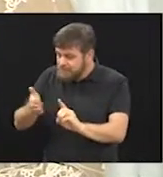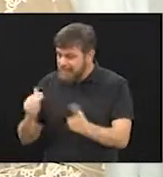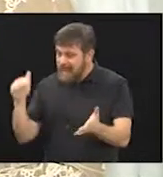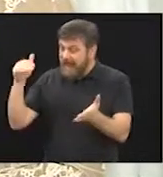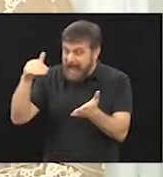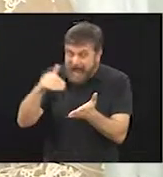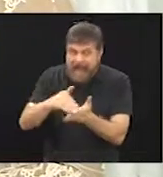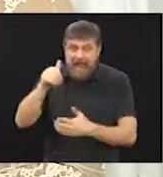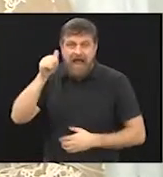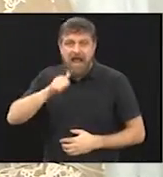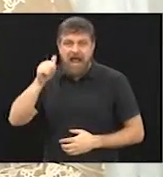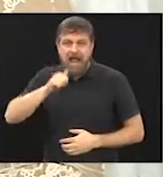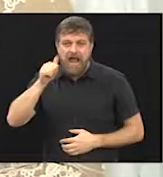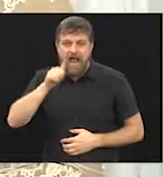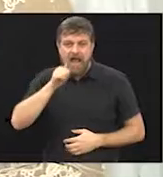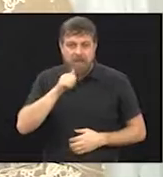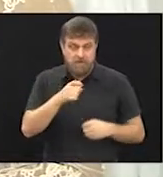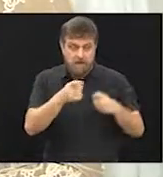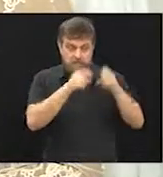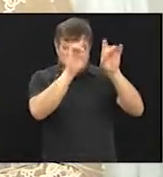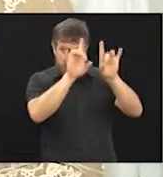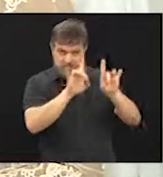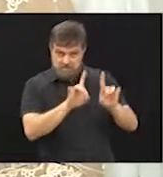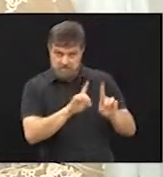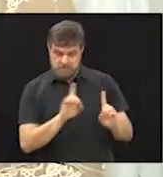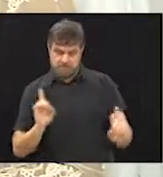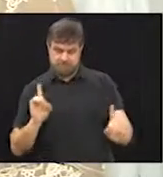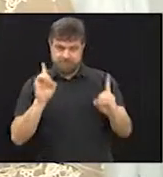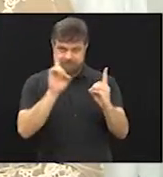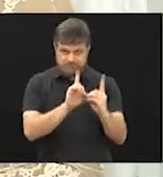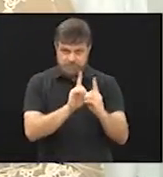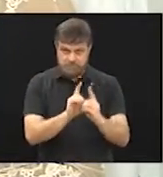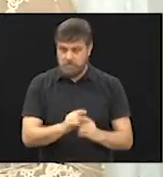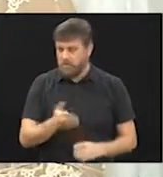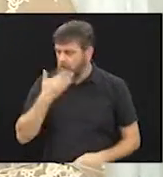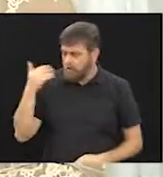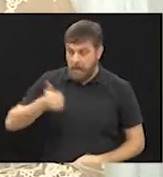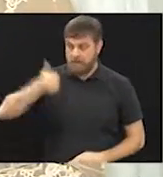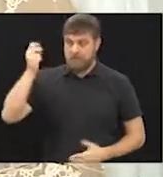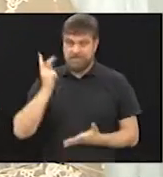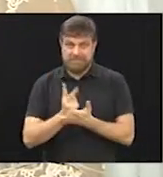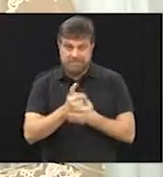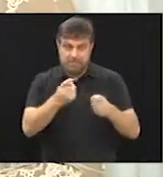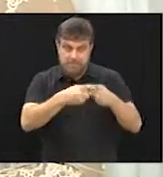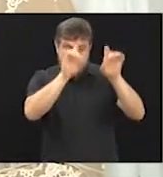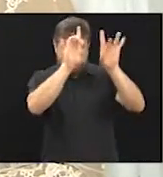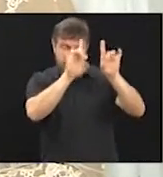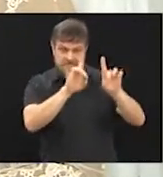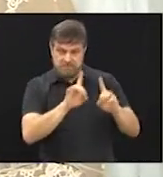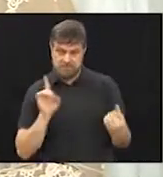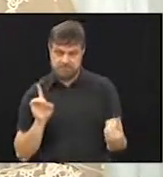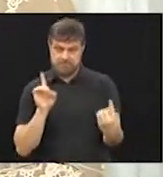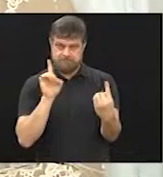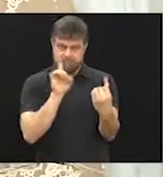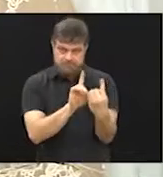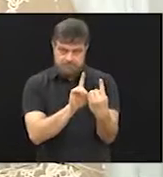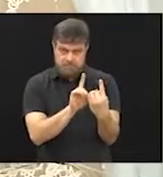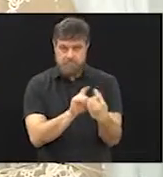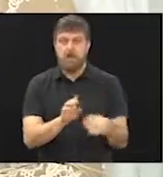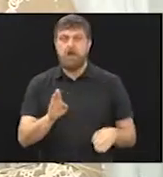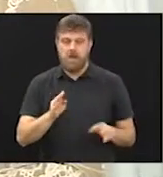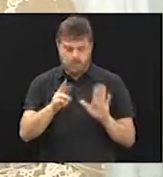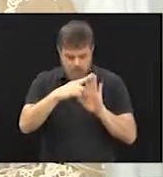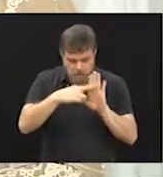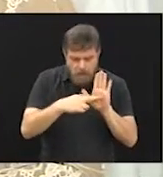que a paciente procure o especialista. O ideal é sempre ela procurar um especialista para ter um tratamento bem